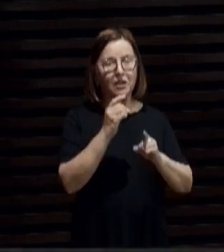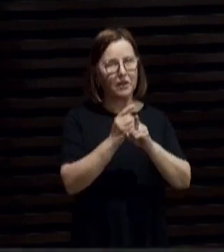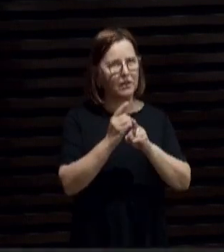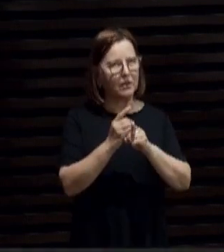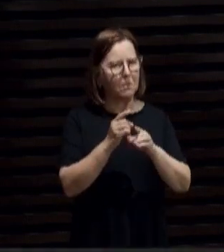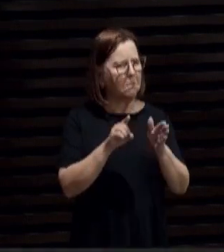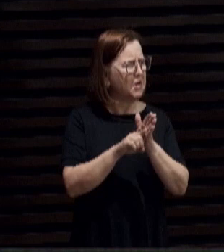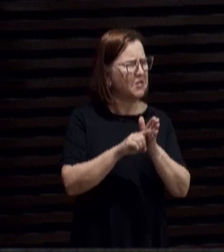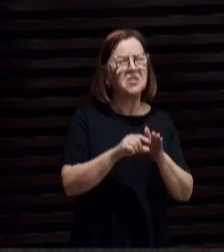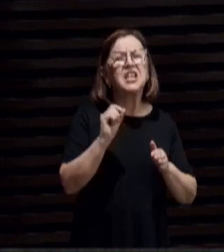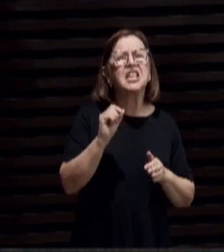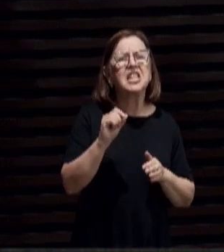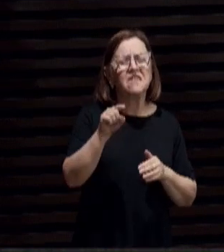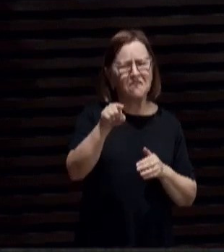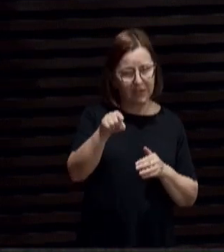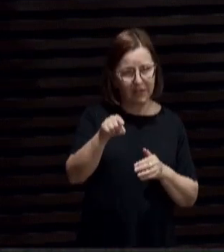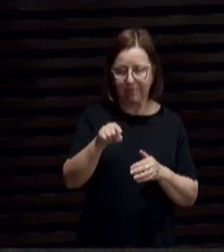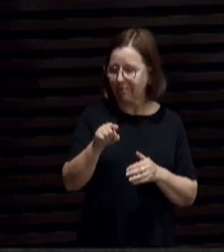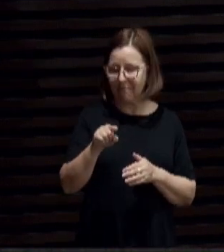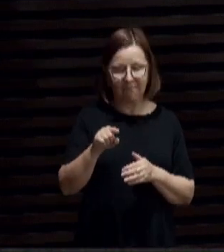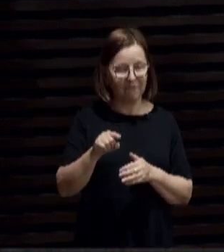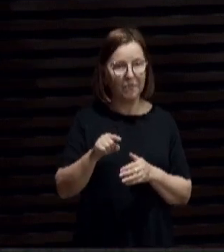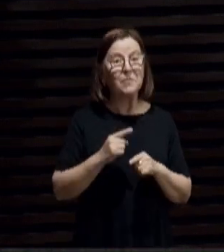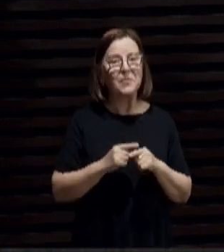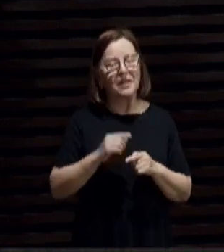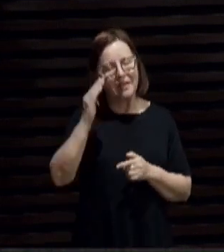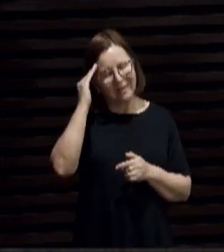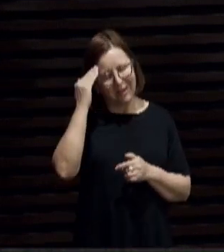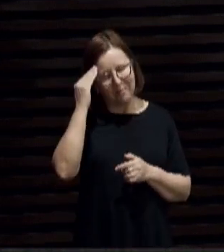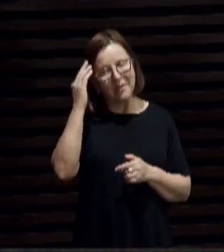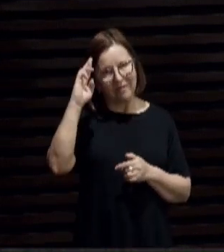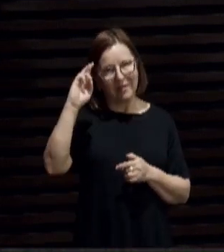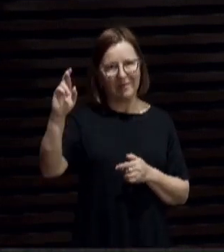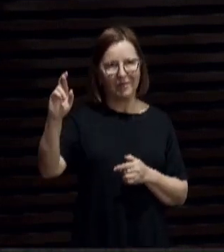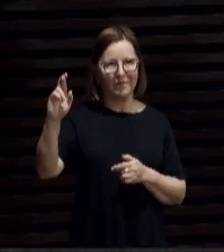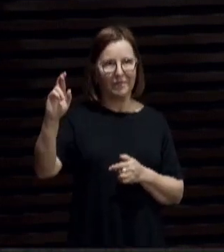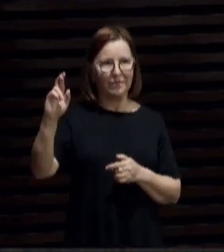tu? Porque sabiam que era o Senhor.